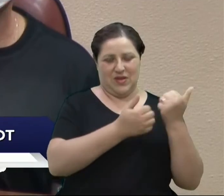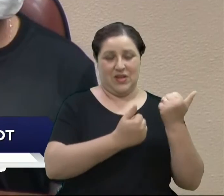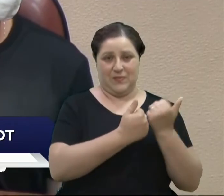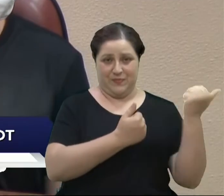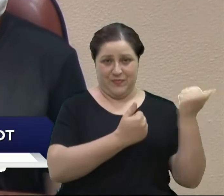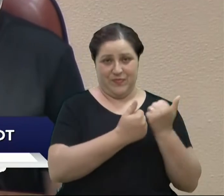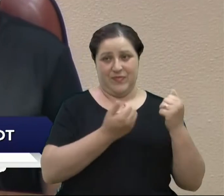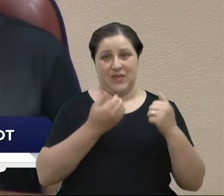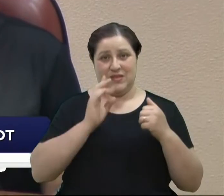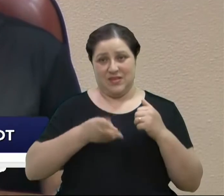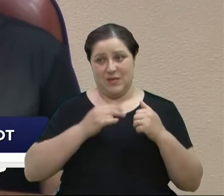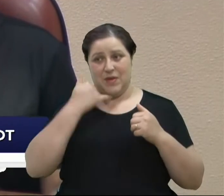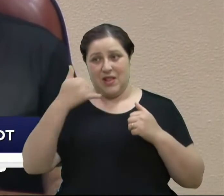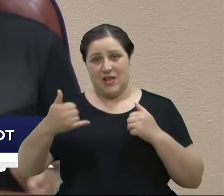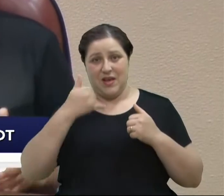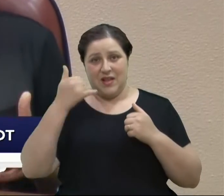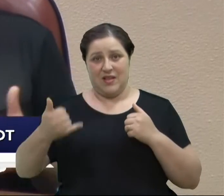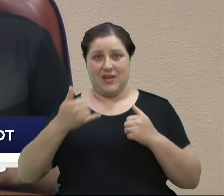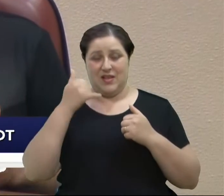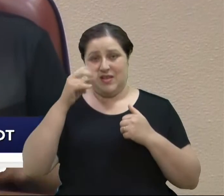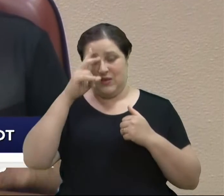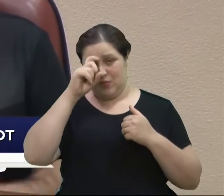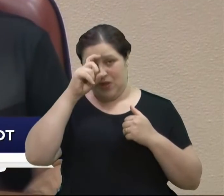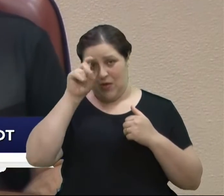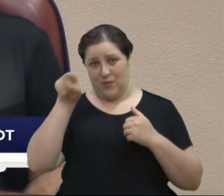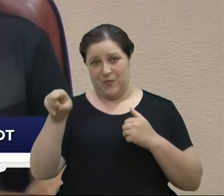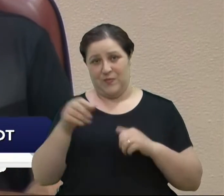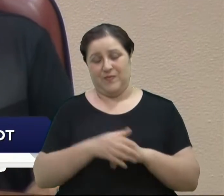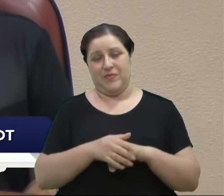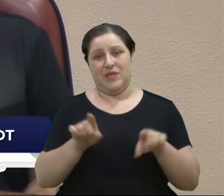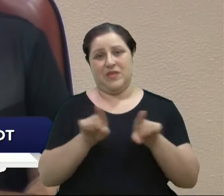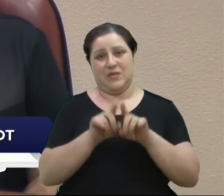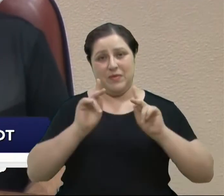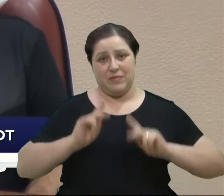dos vereadores que procuram a Comissão de Saúde e aquelas pessoas